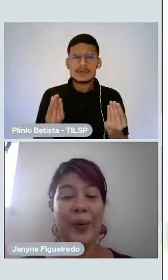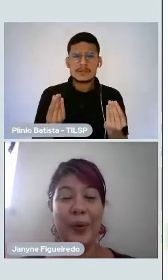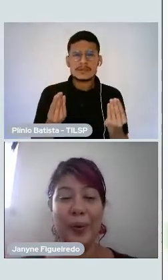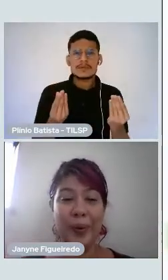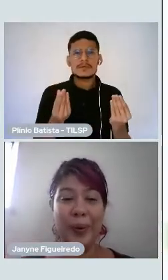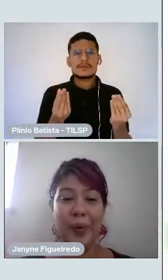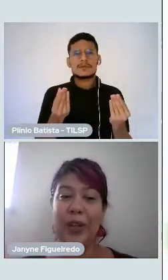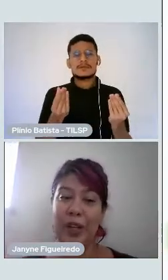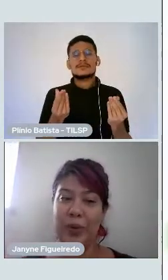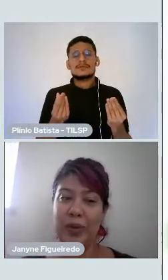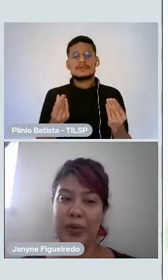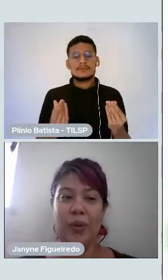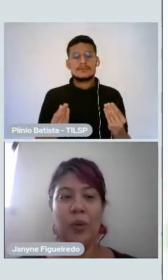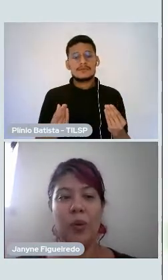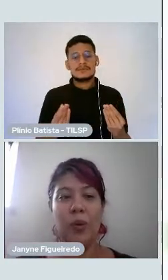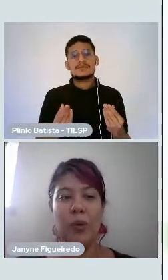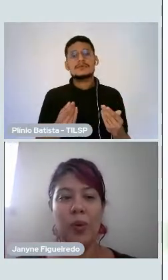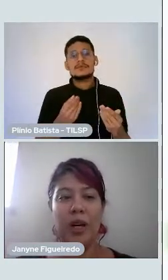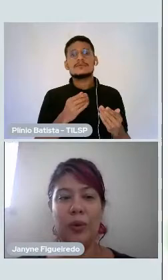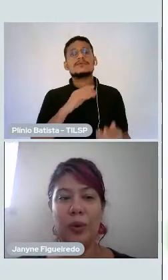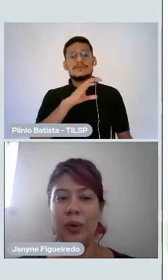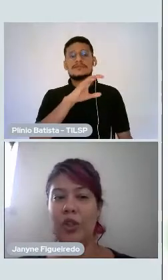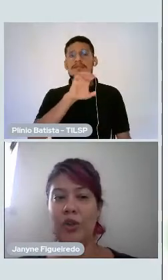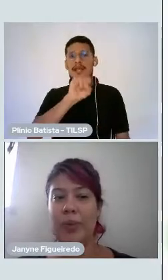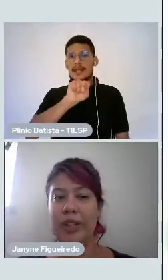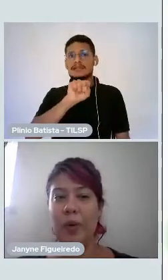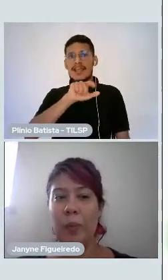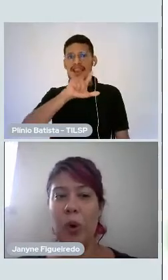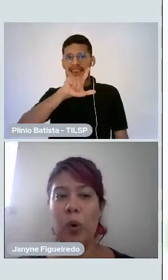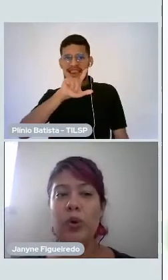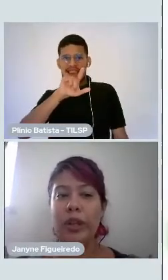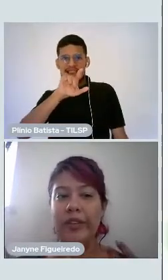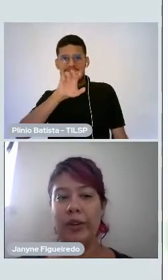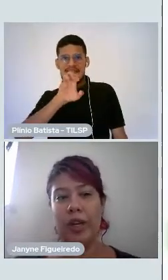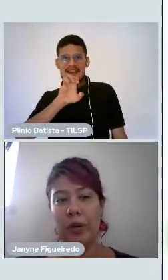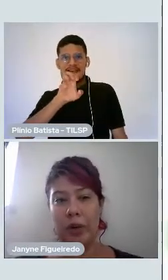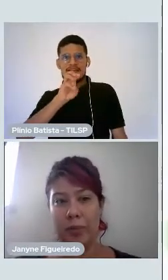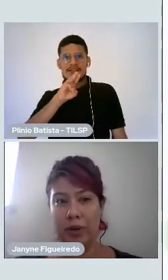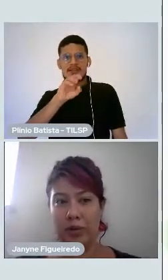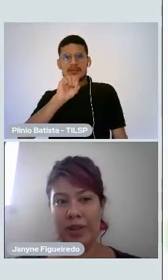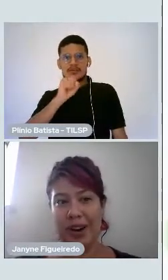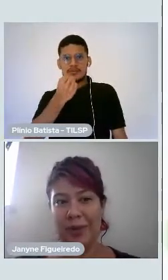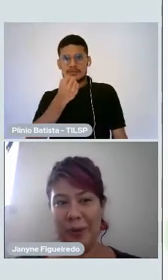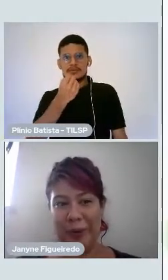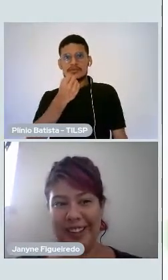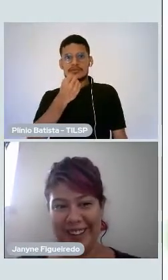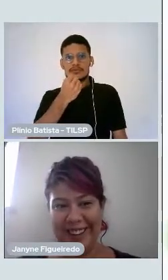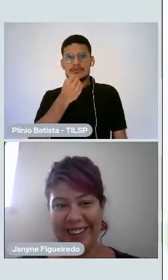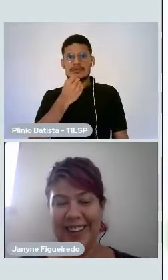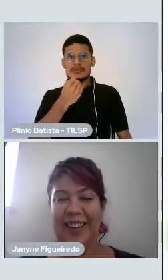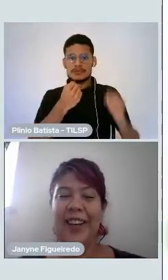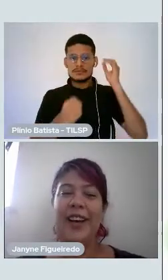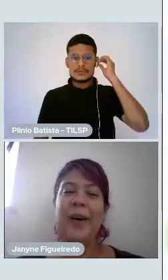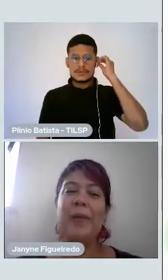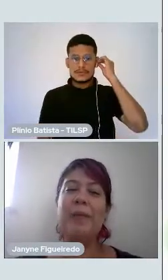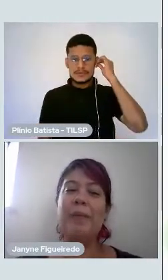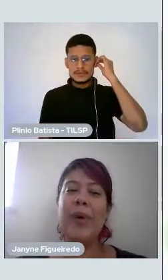que o Lewis, o autor, desculpa, tem um pouco de dificuldade para pronunciar o nome